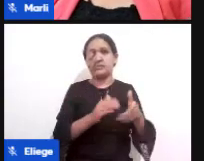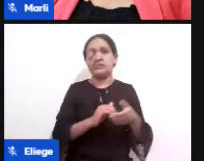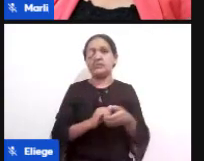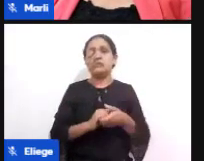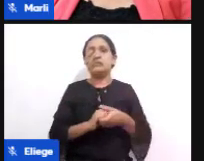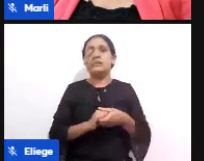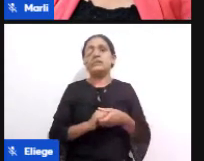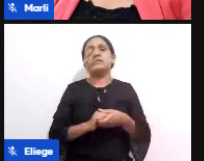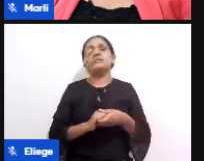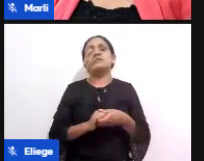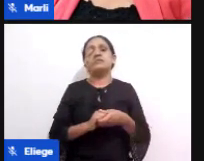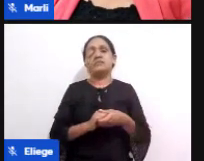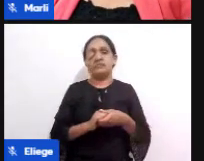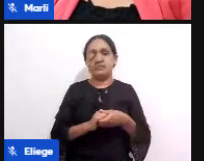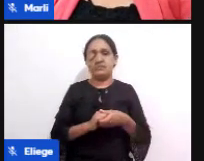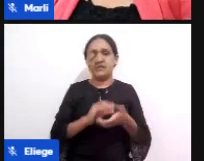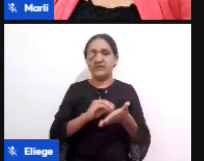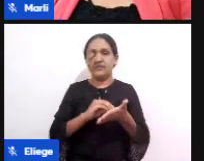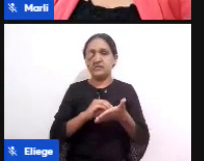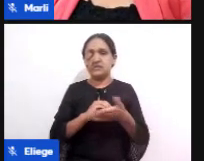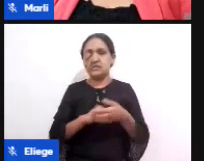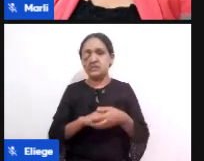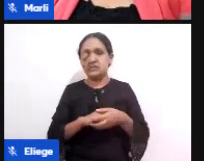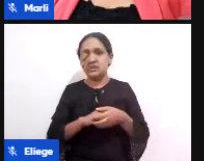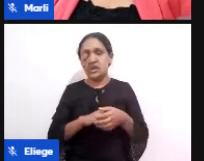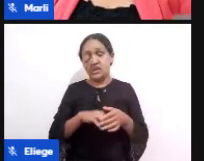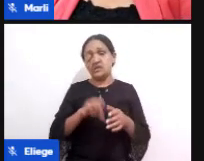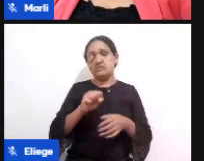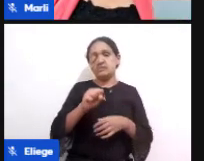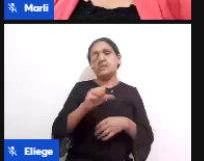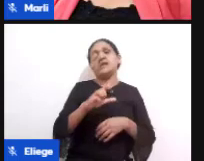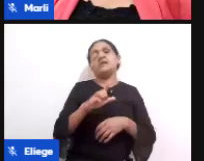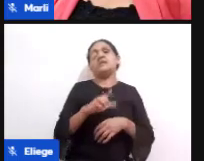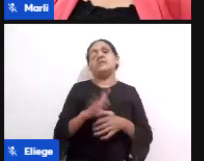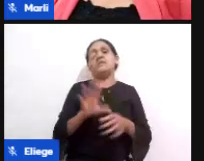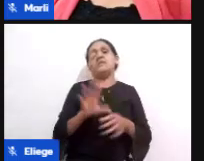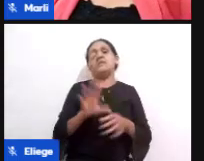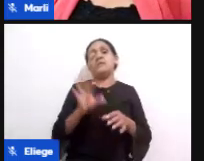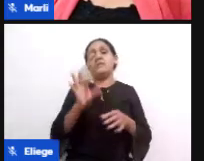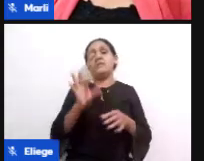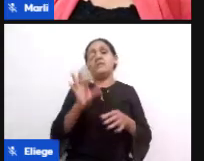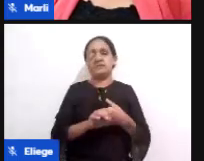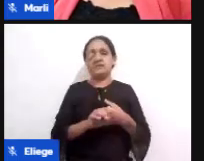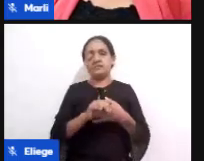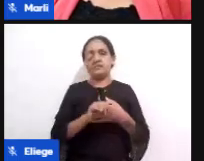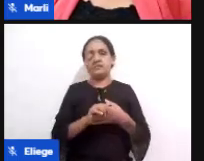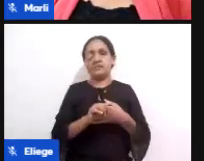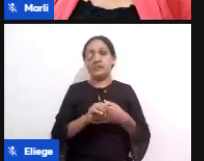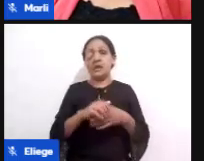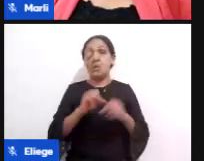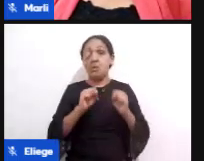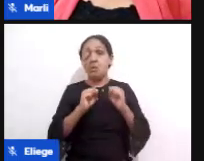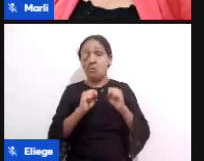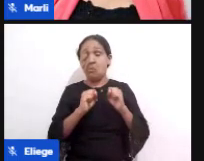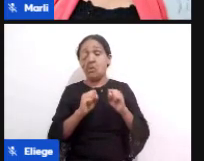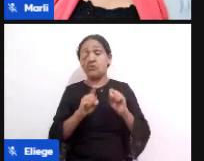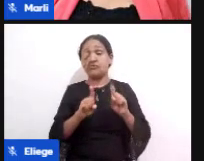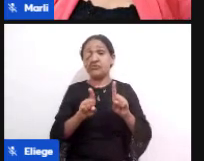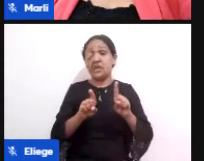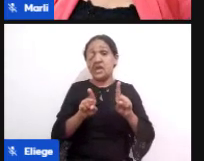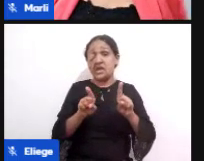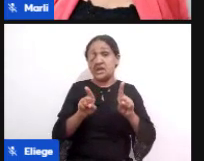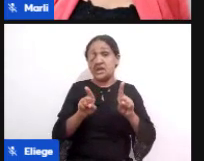está faltando. Isso, perfeito. Ele pode partir de um